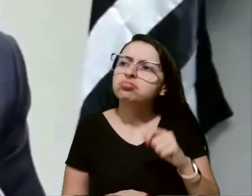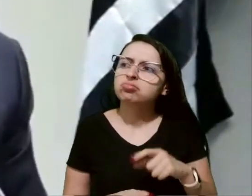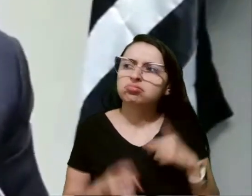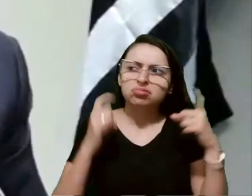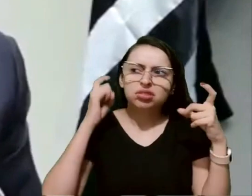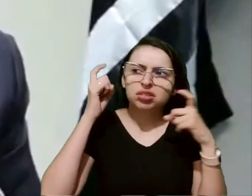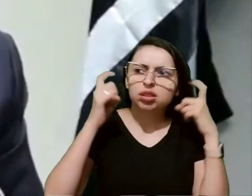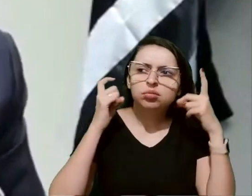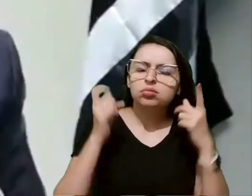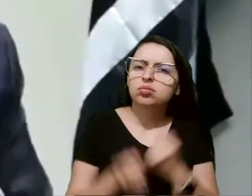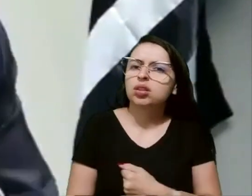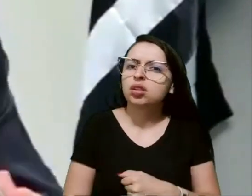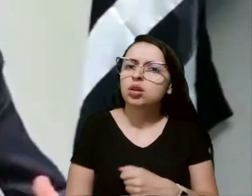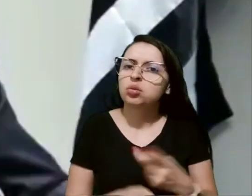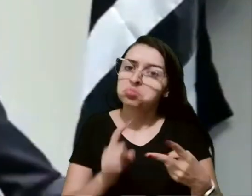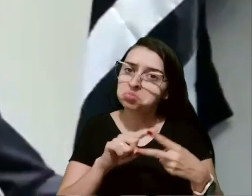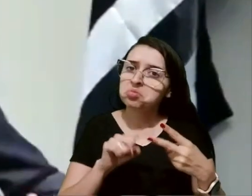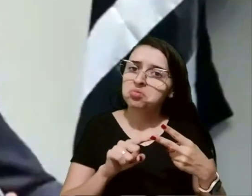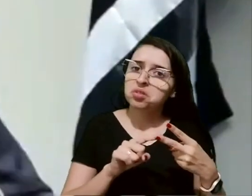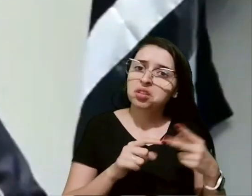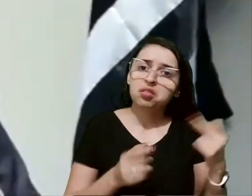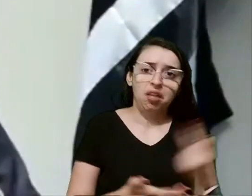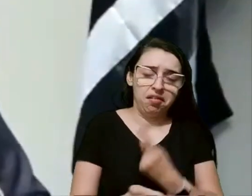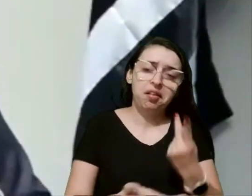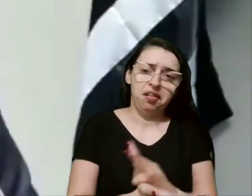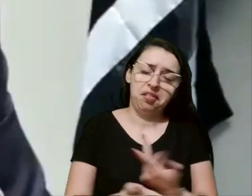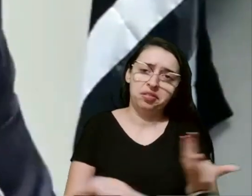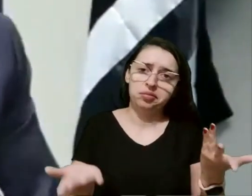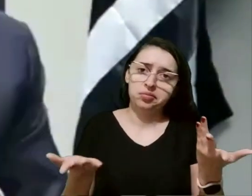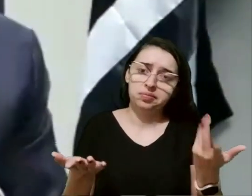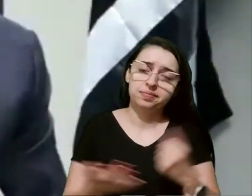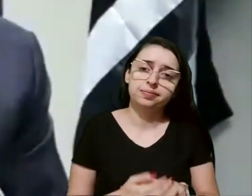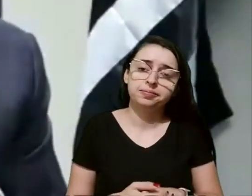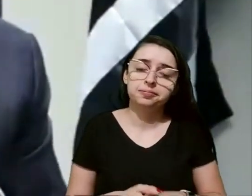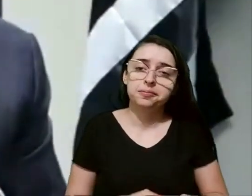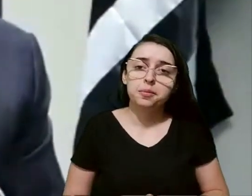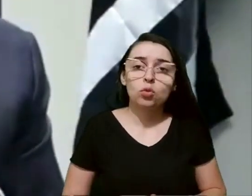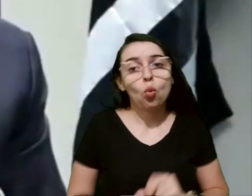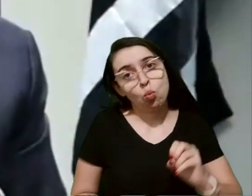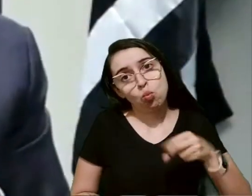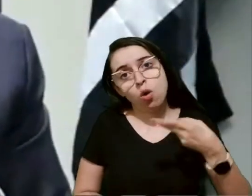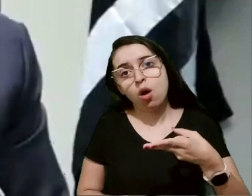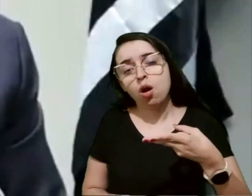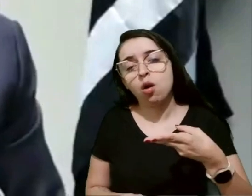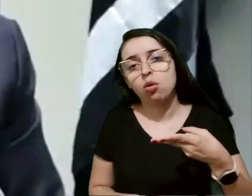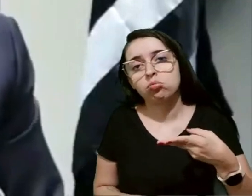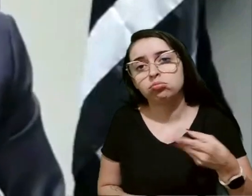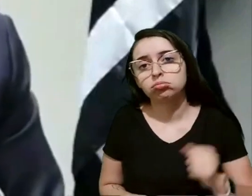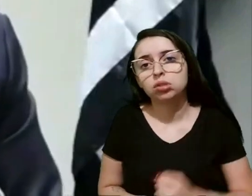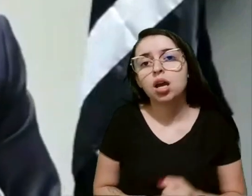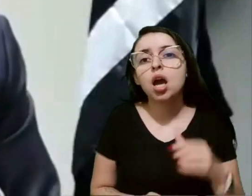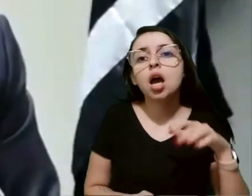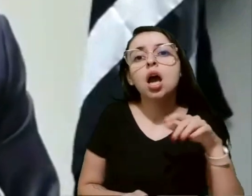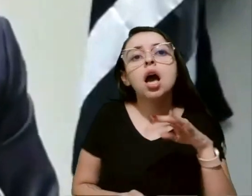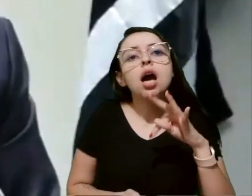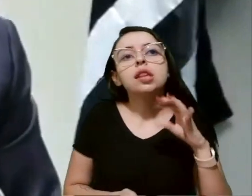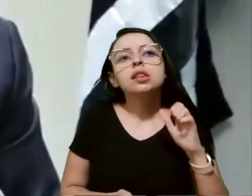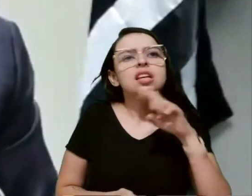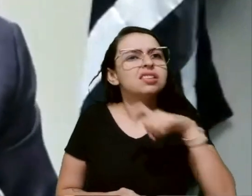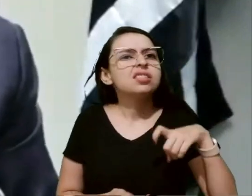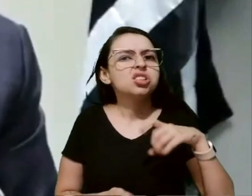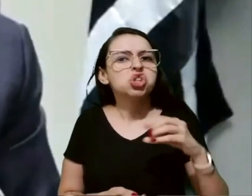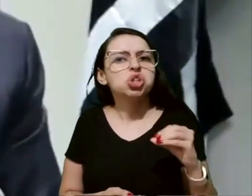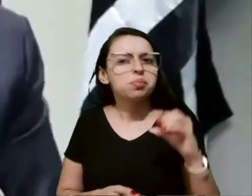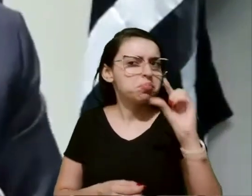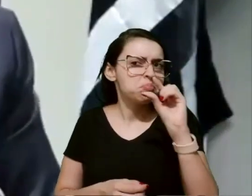acho estranho. Você fala, ou alguma das premissas de Pristin Klein não está funcionando, né, ou talvez a taxa não seja tão baixa assim. Mas